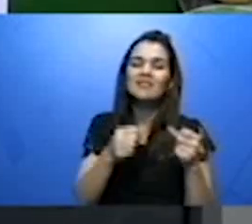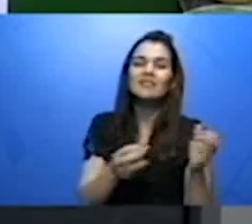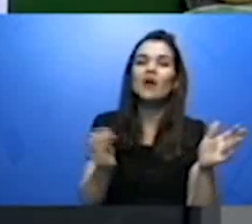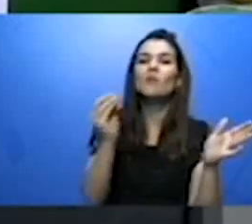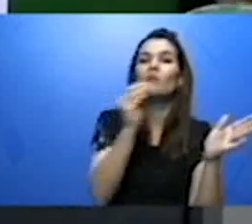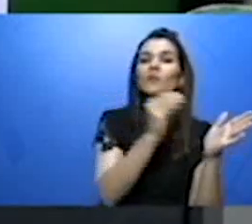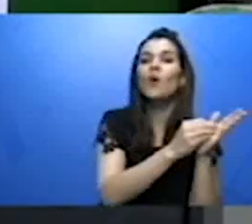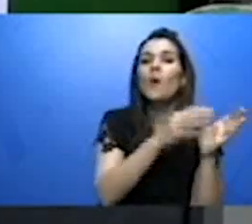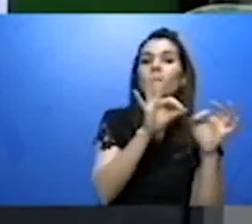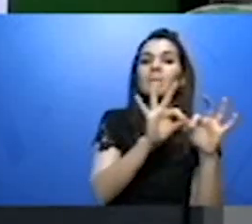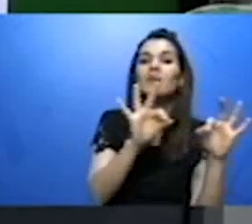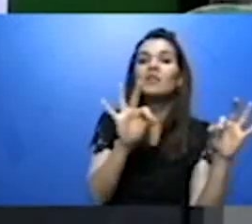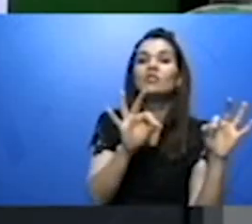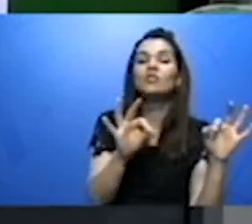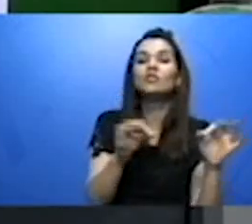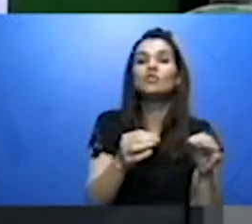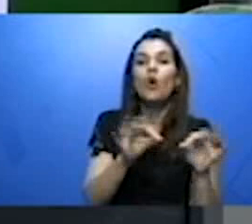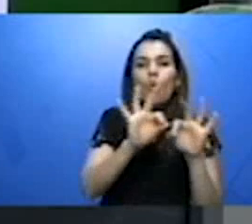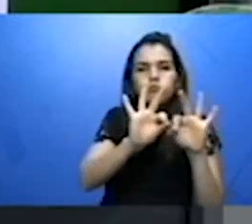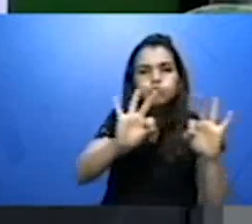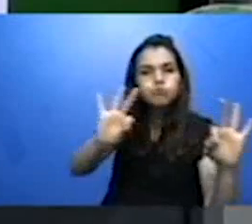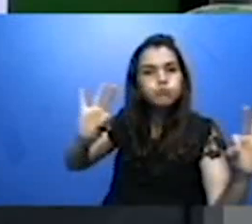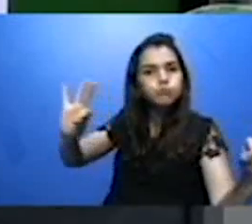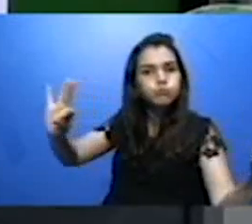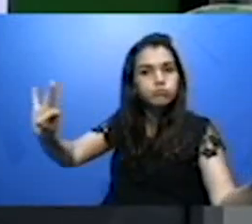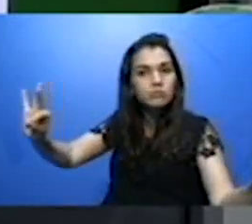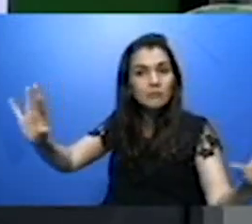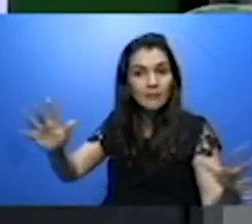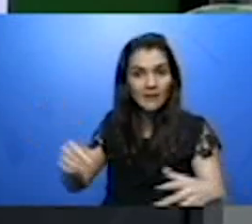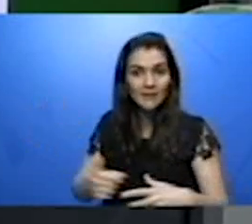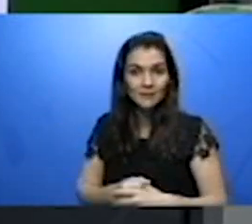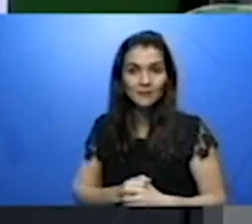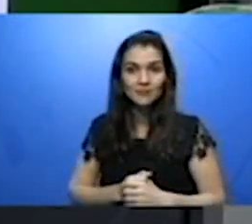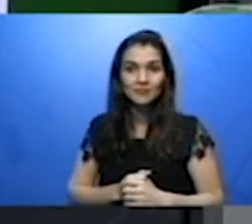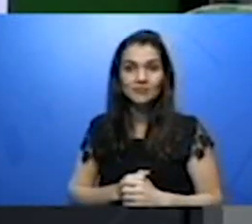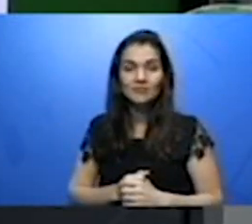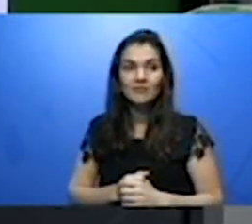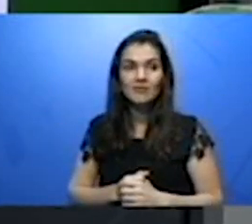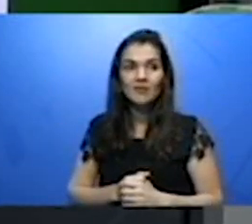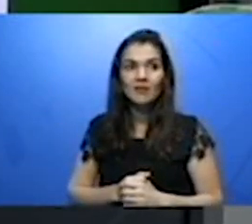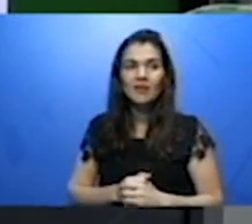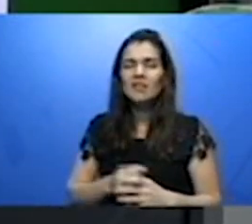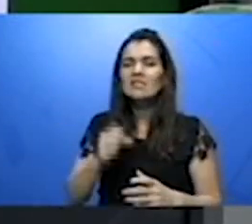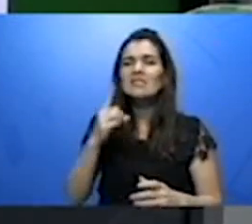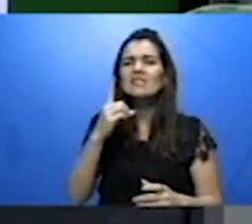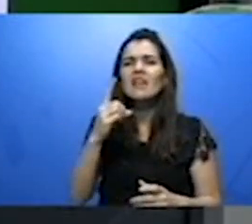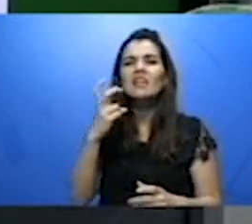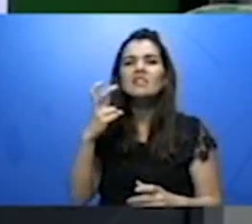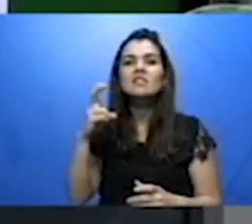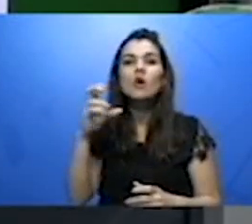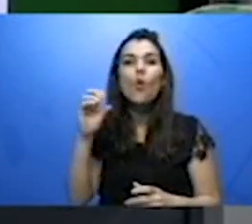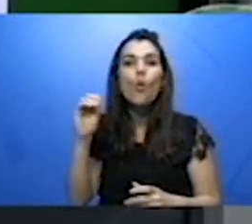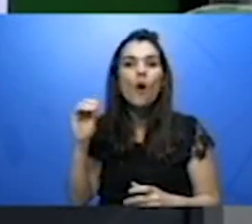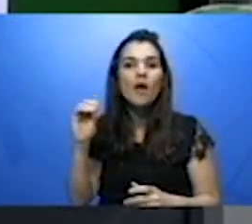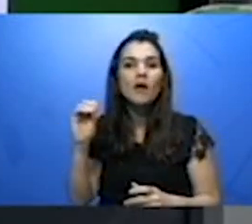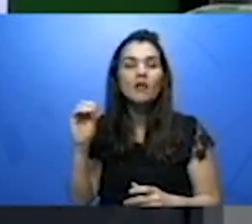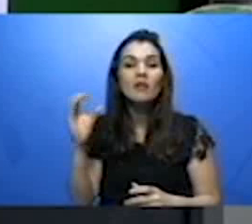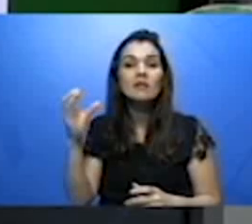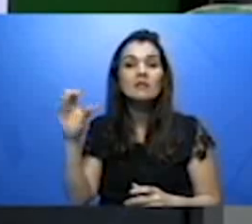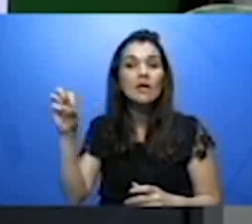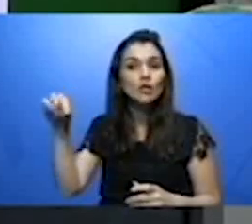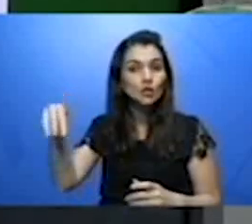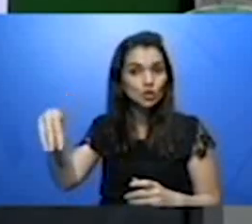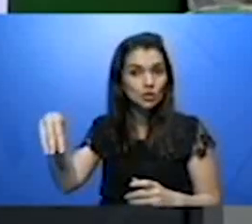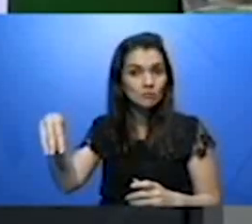medida de o comprimento e tanta 50 centímetros